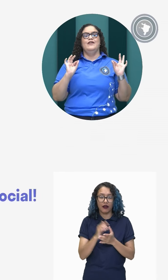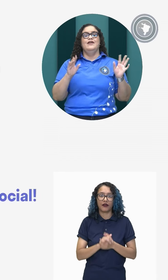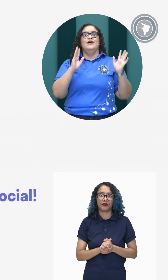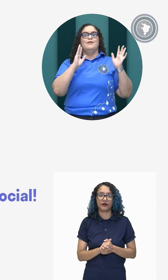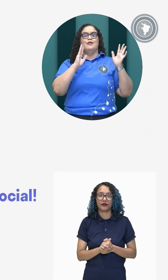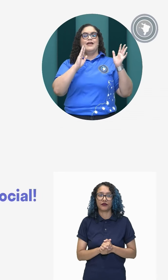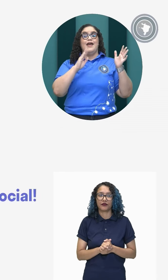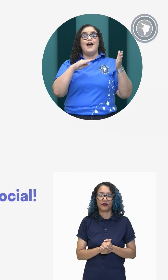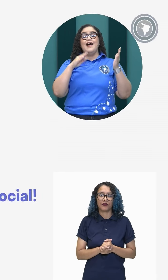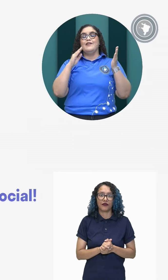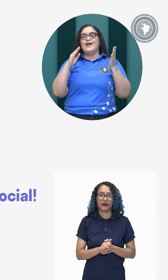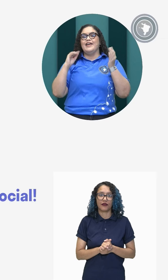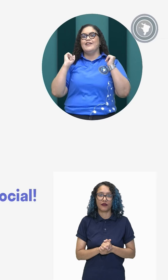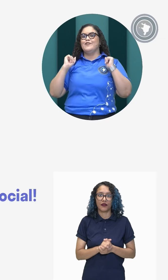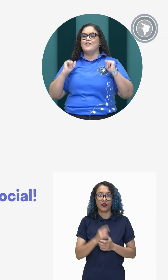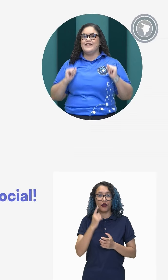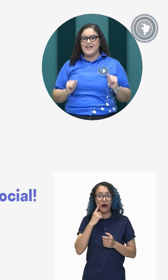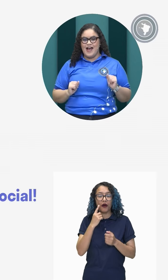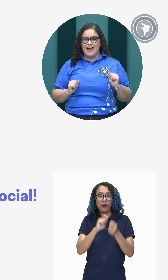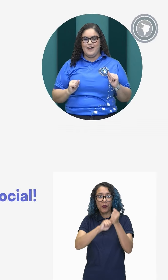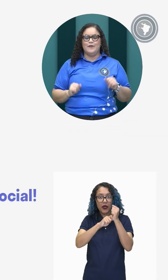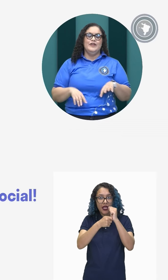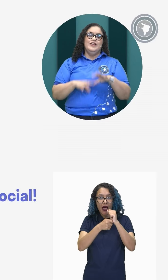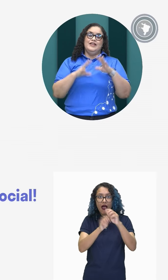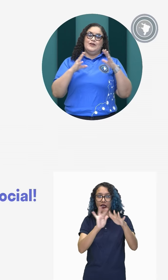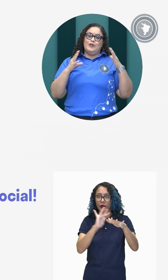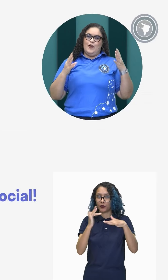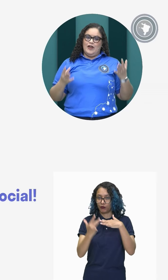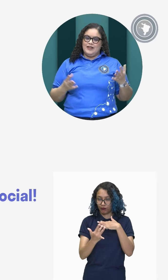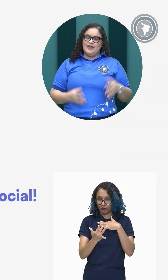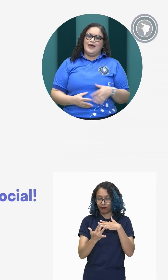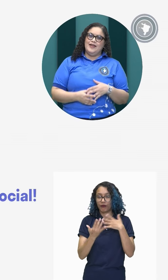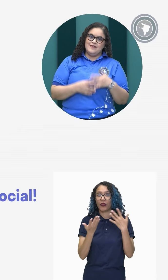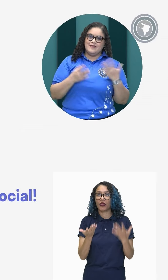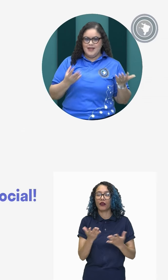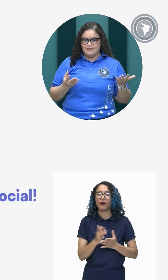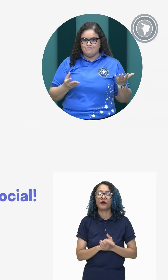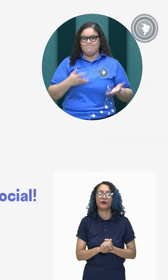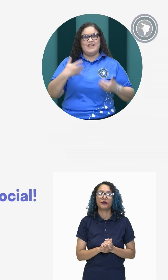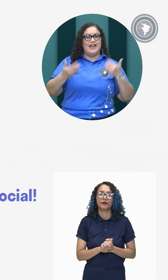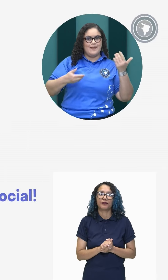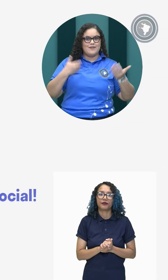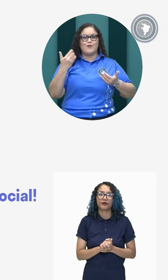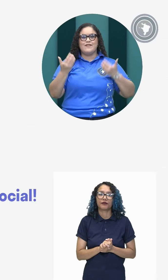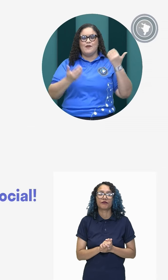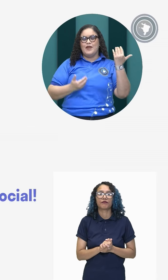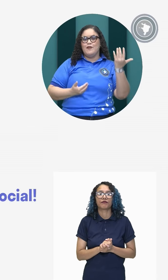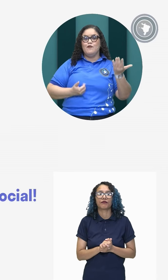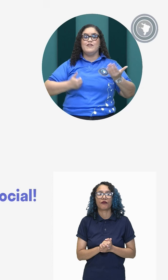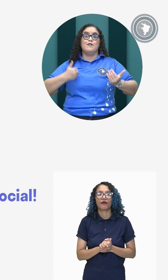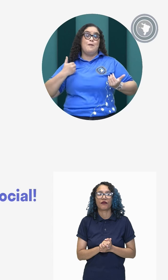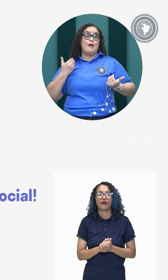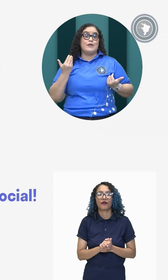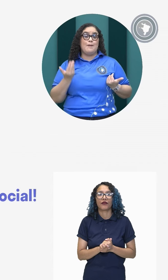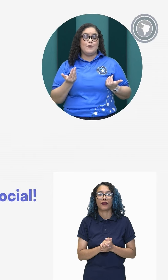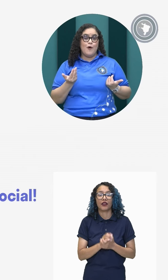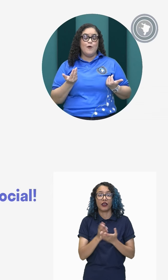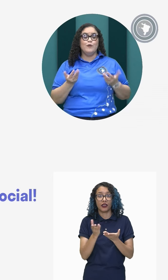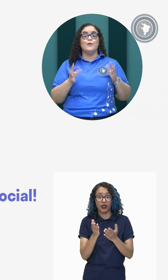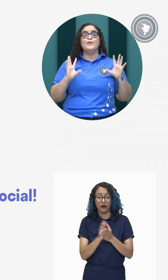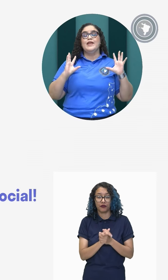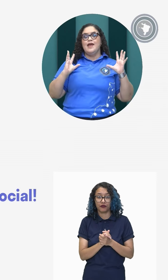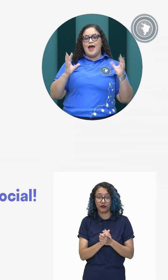só. Bloquearam a rede social. Então, nota que aí sim, naquela situação em que um vizinho pergunta